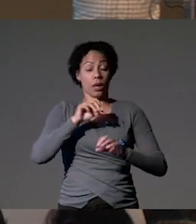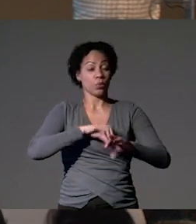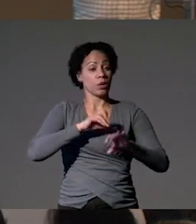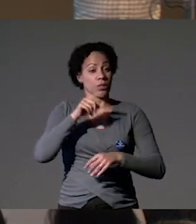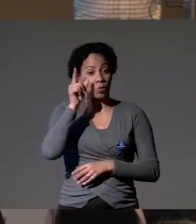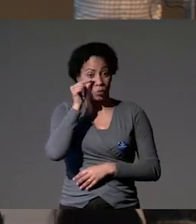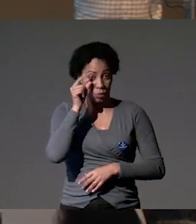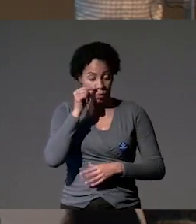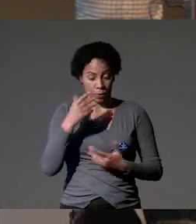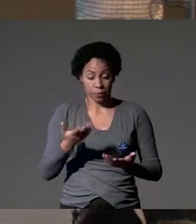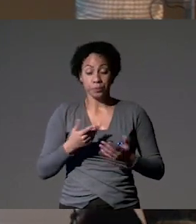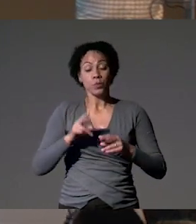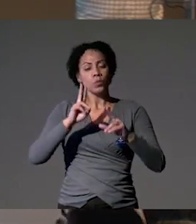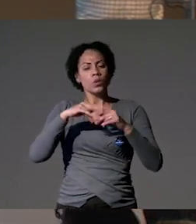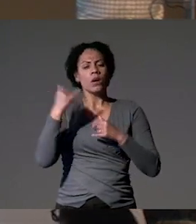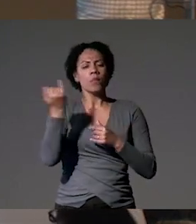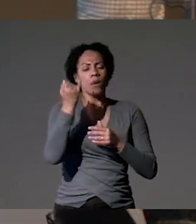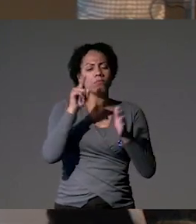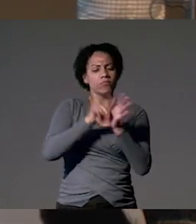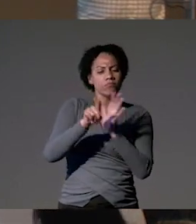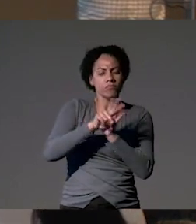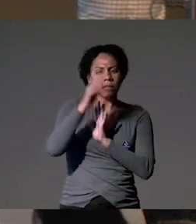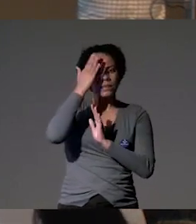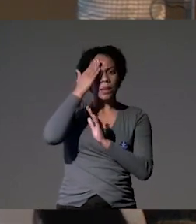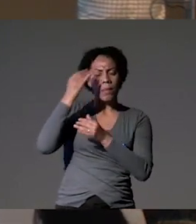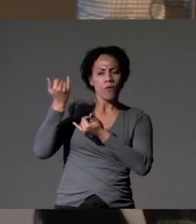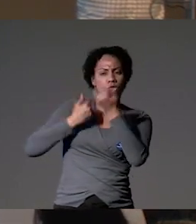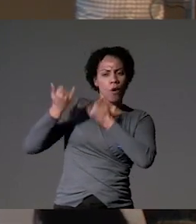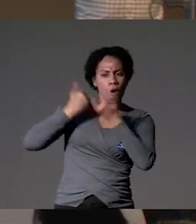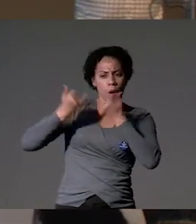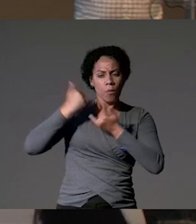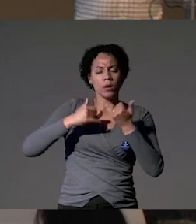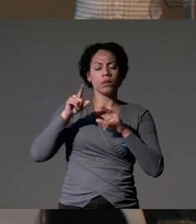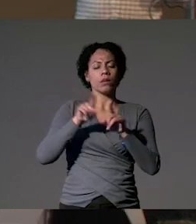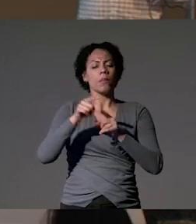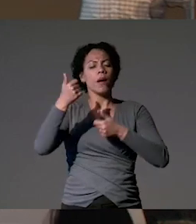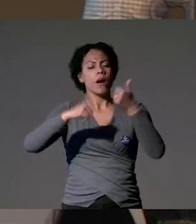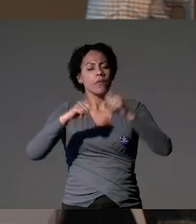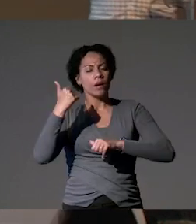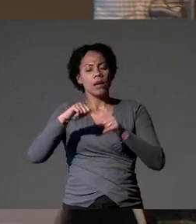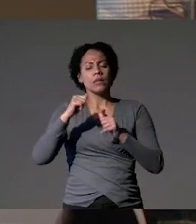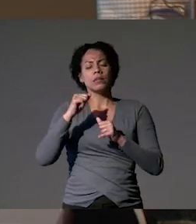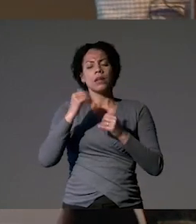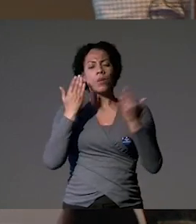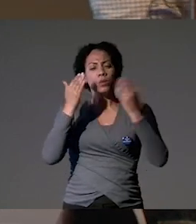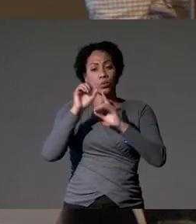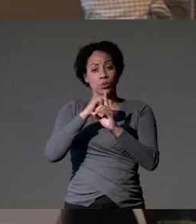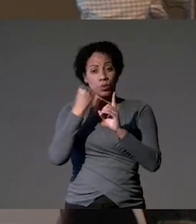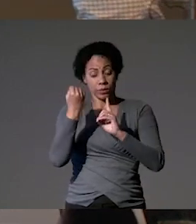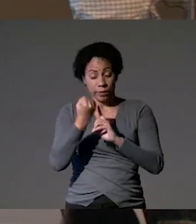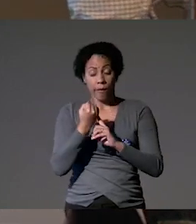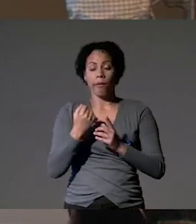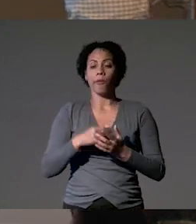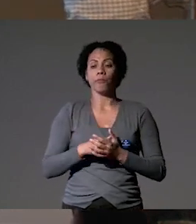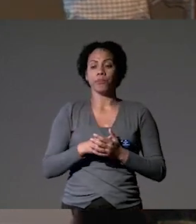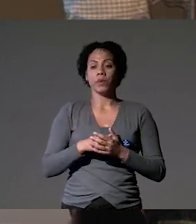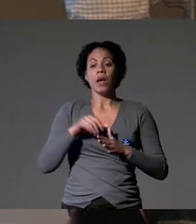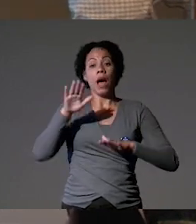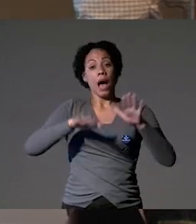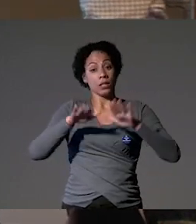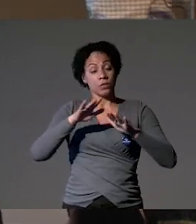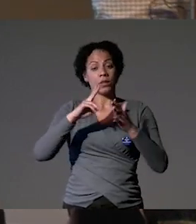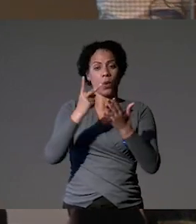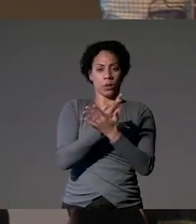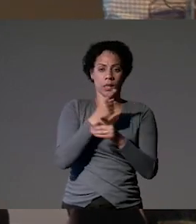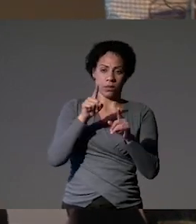Então, a anamnese é fundamental ter as informações, uma avaliação psicossocial. Aí, uma coisa que muitas vezes é solicitada, isso depende